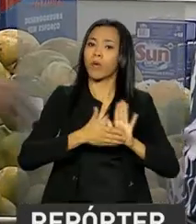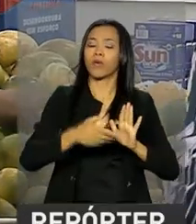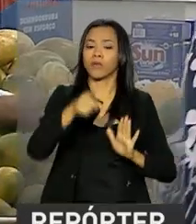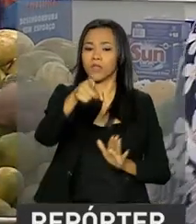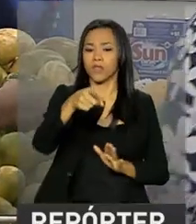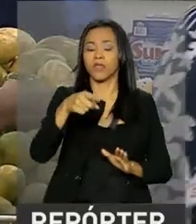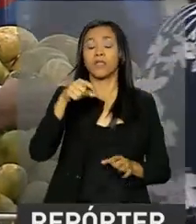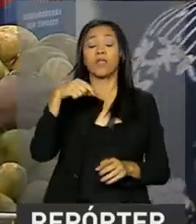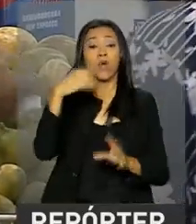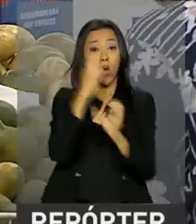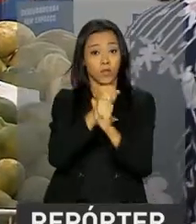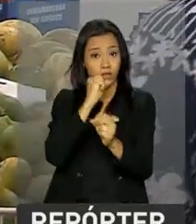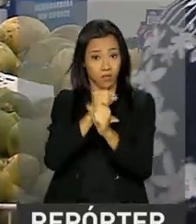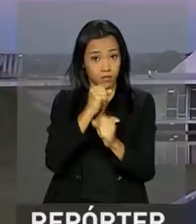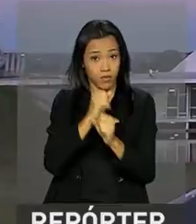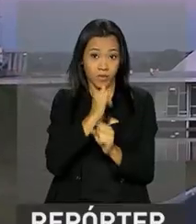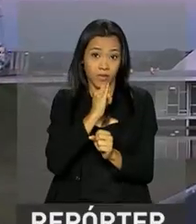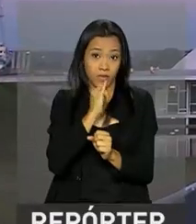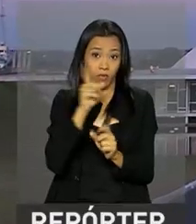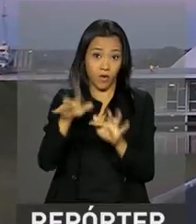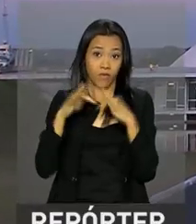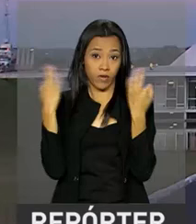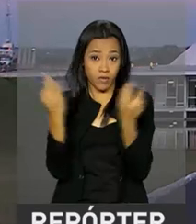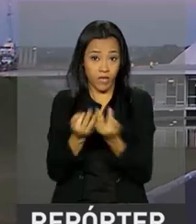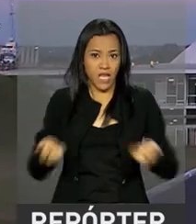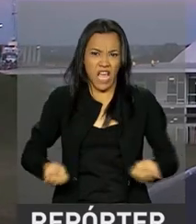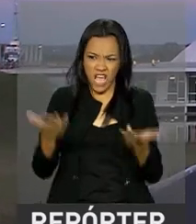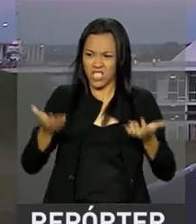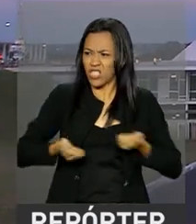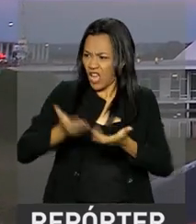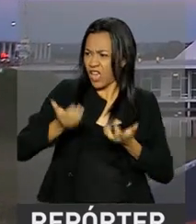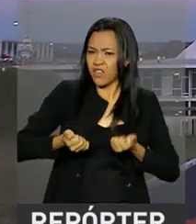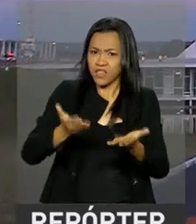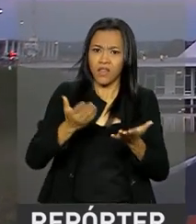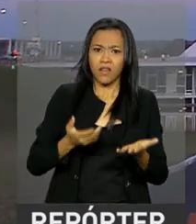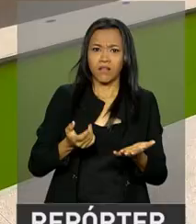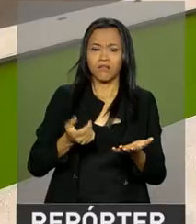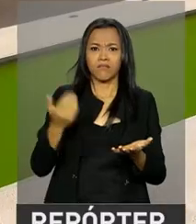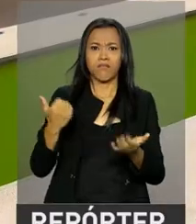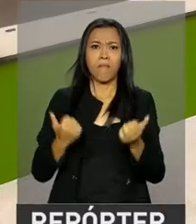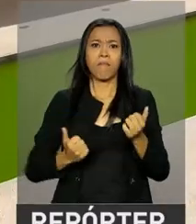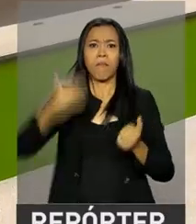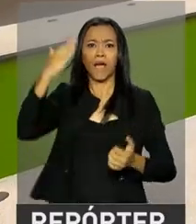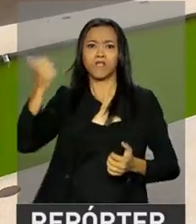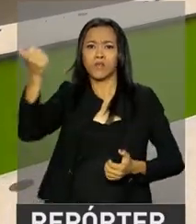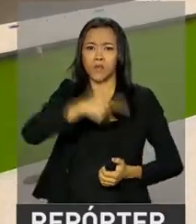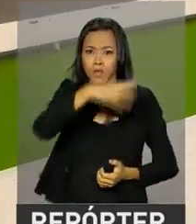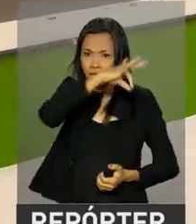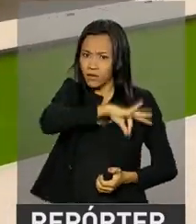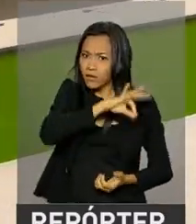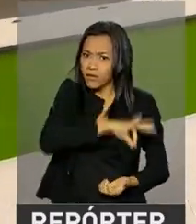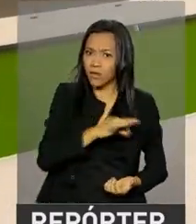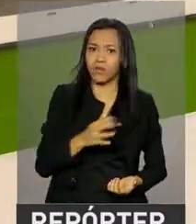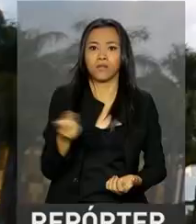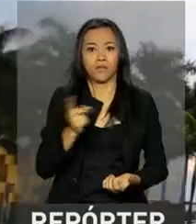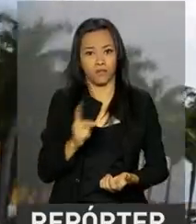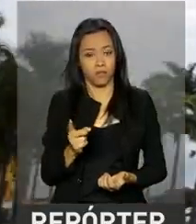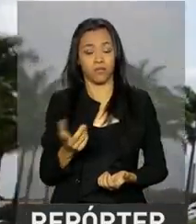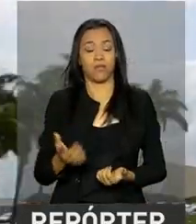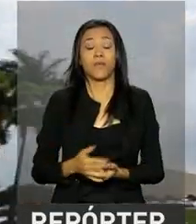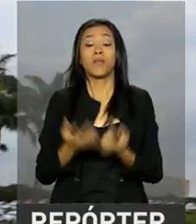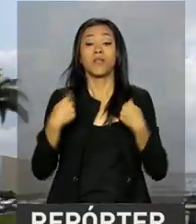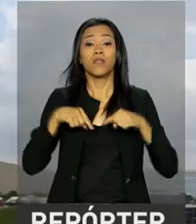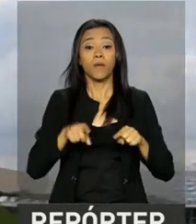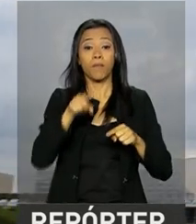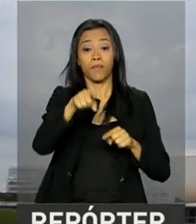Como no orçamento de uma família, a ordem é não gastar mais do que se ganha. No caso do governo, se arrecada. A